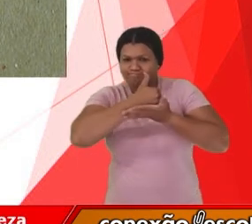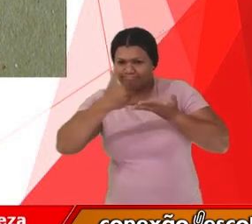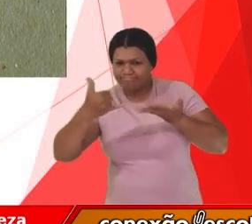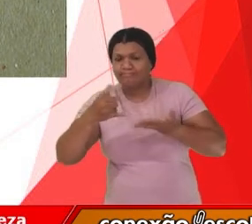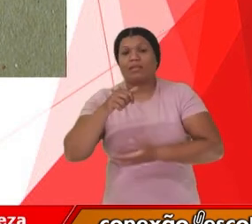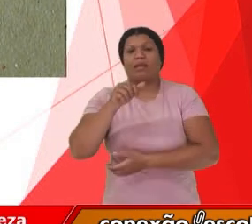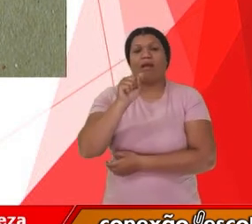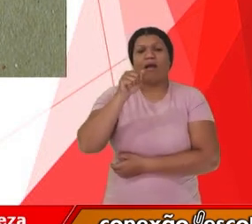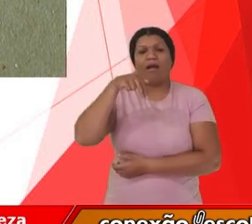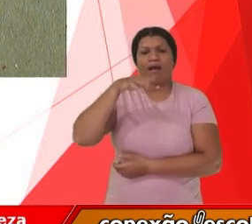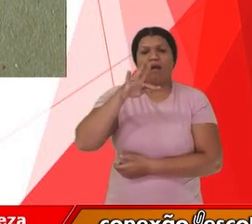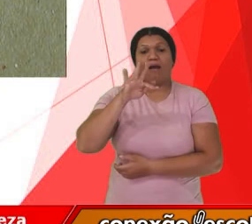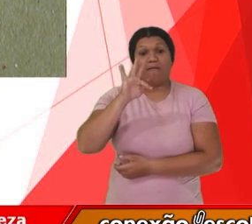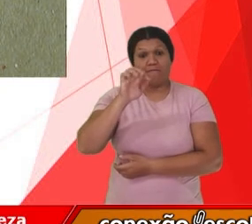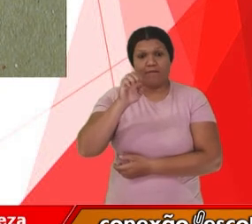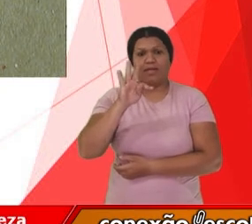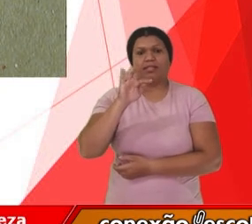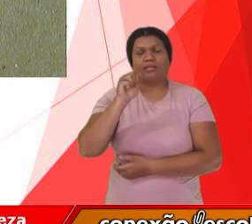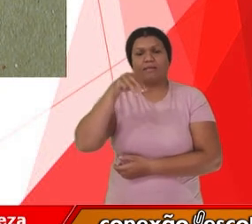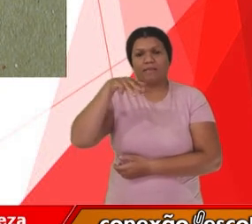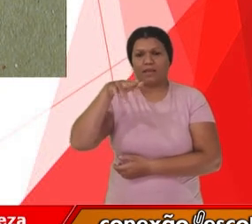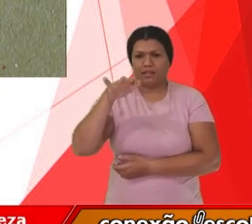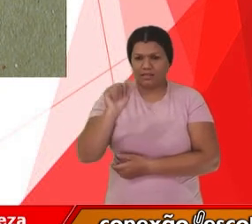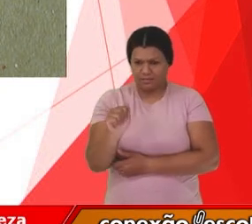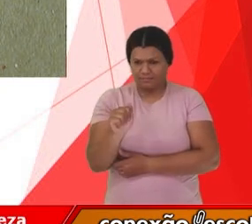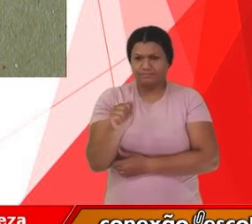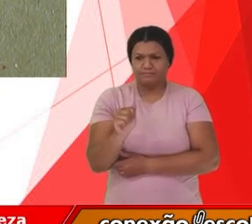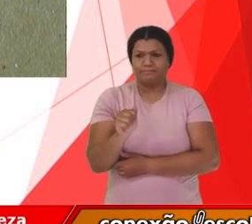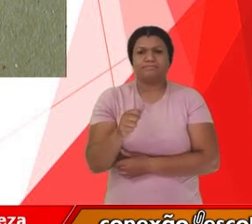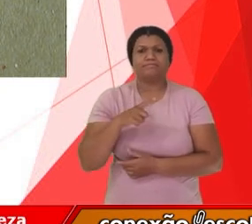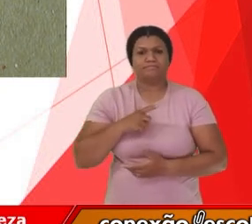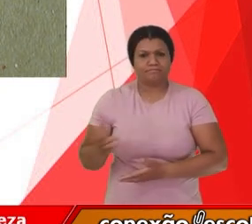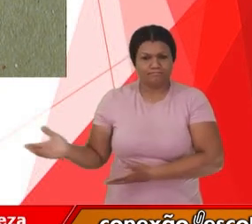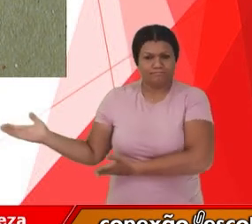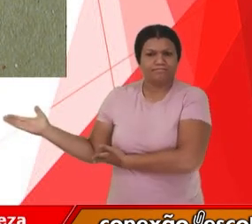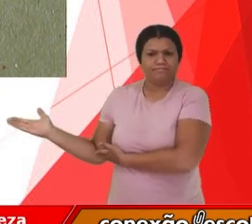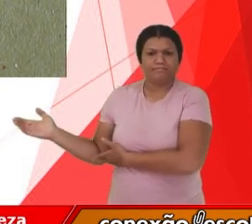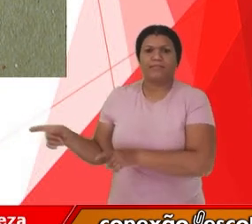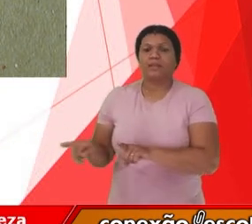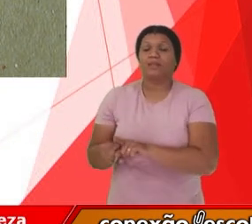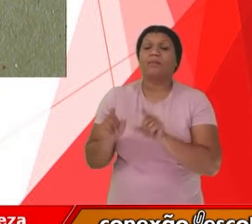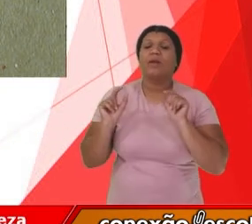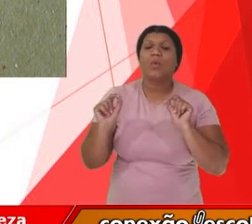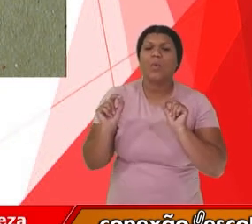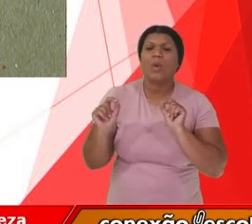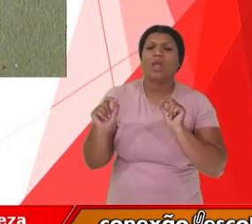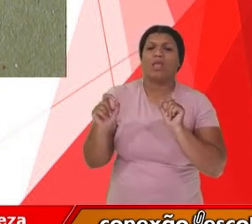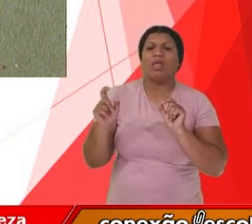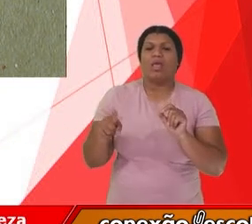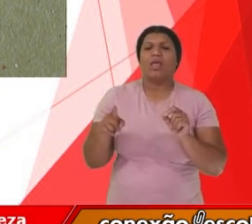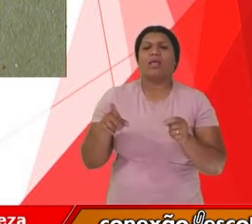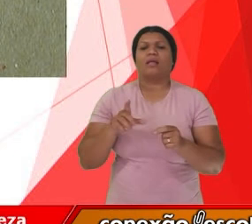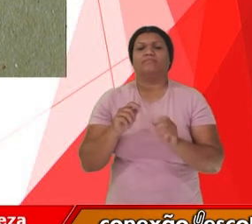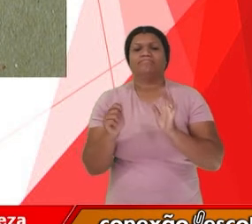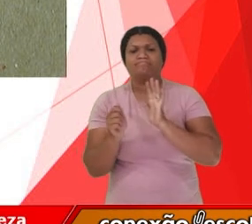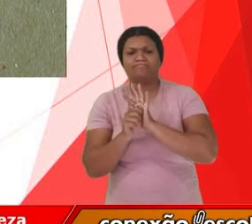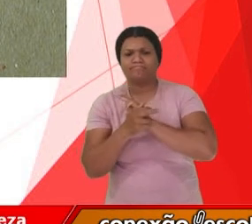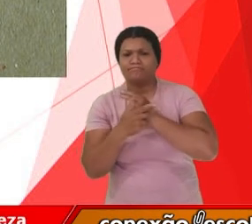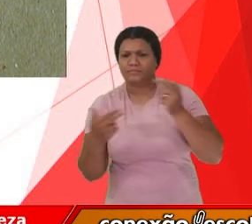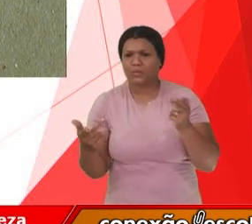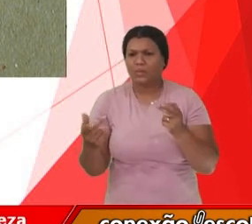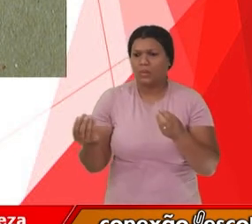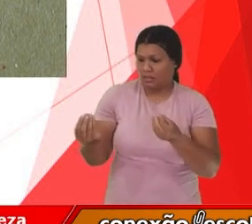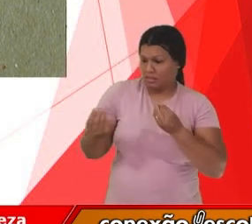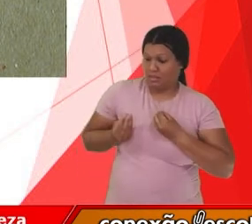Finalmente, há também as drogas perturbadoras, que são aquelas que causam distorção da realidade,